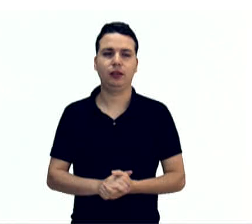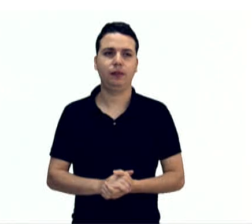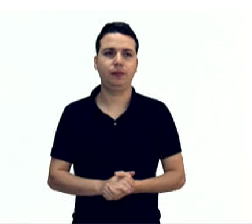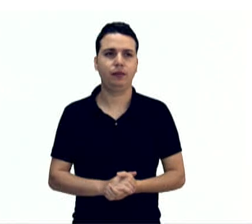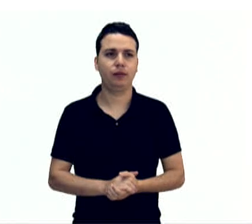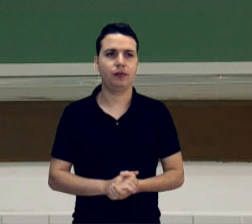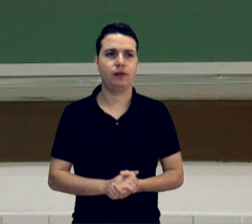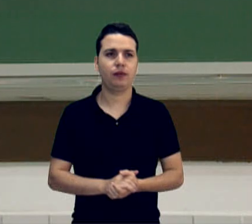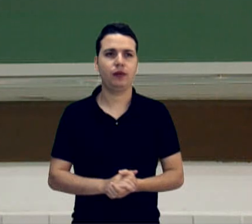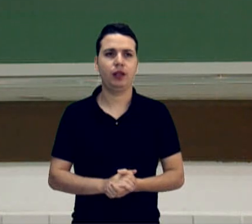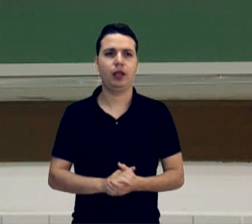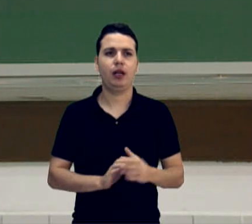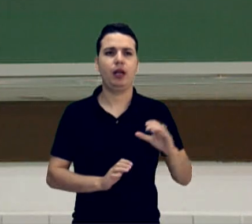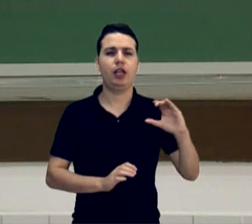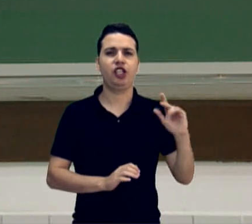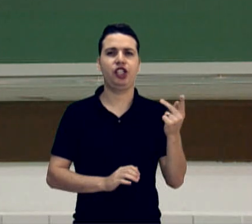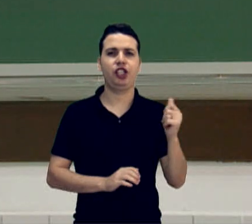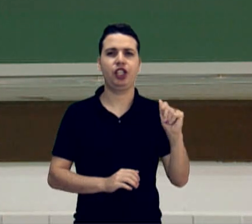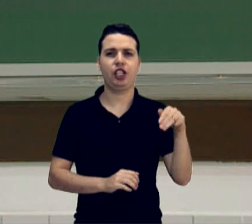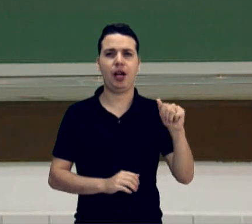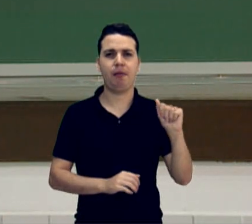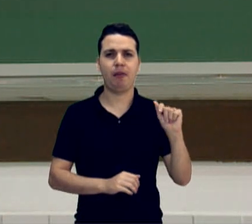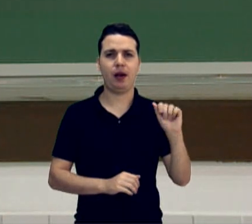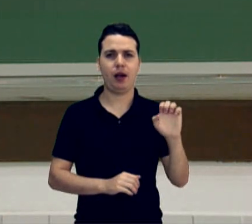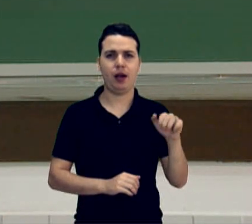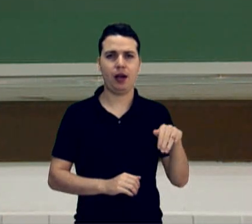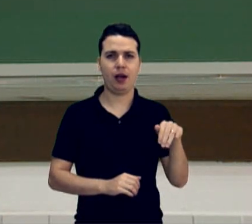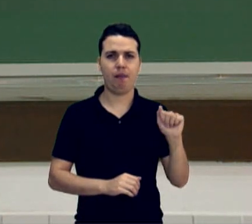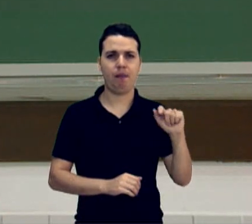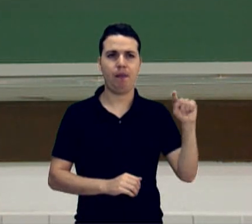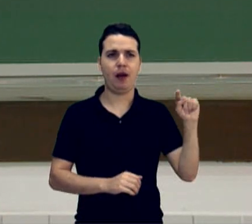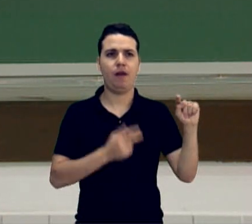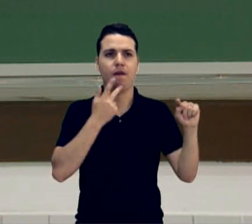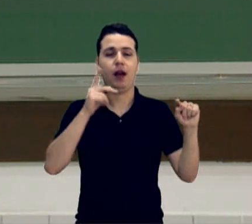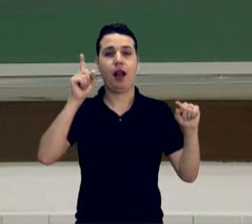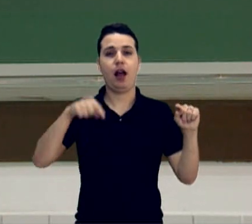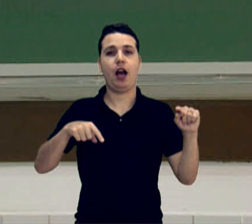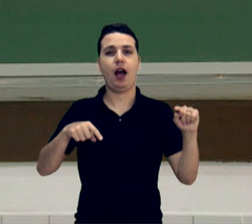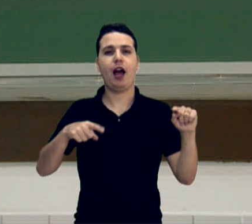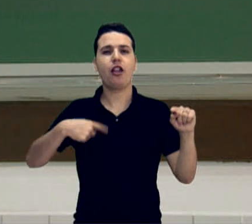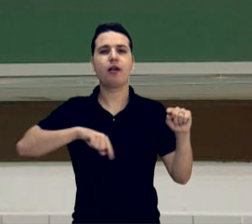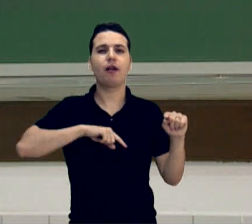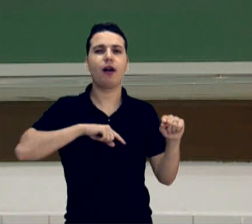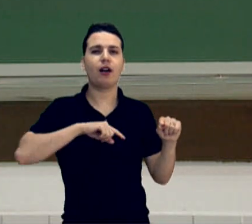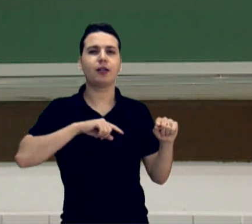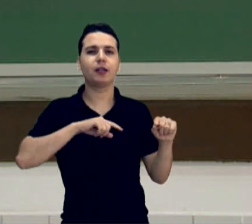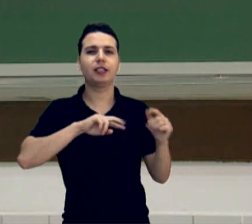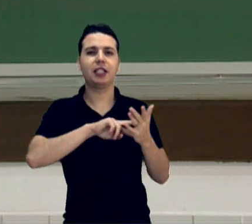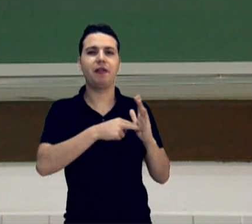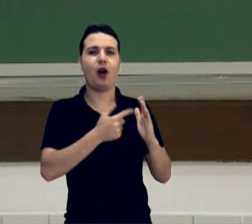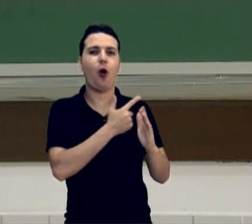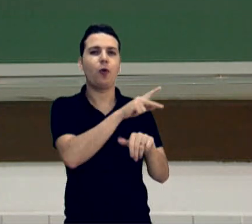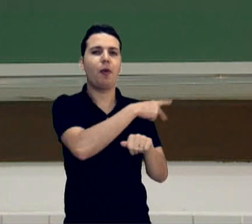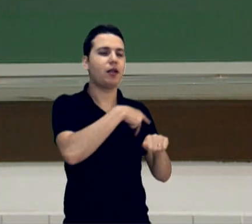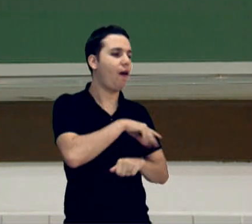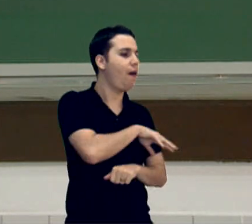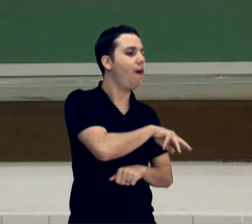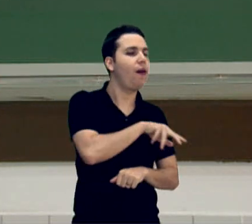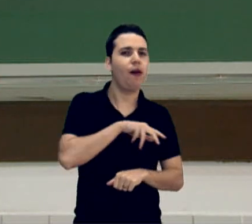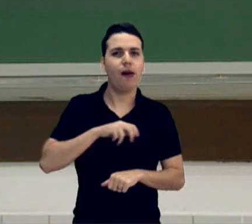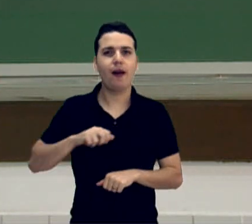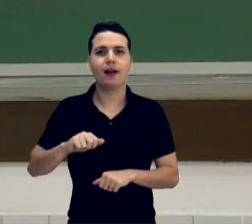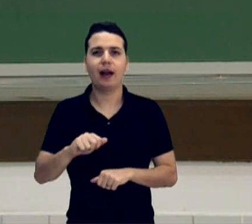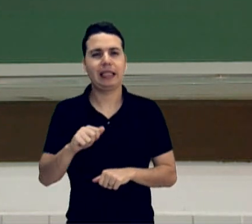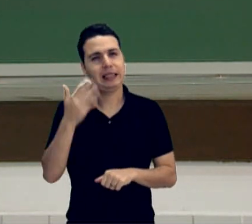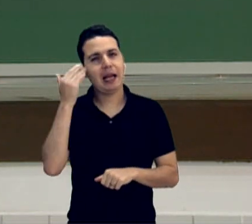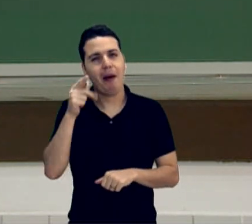que contrabando é muito errado, é uma conduta antiética, muito errada, mas nesse caso foi uma coisa boa,